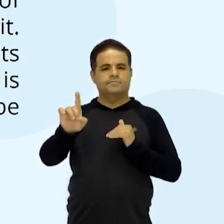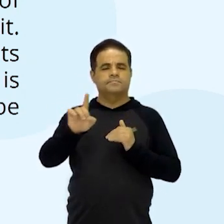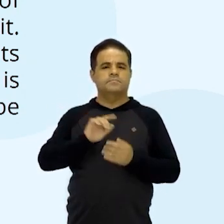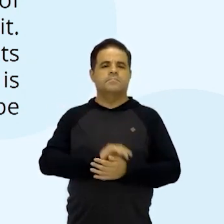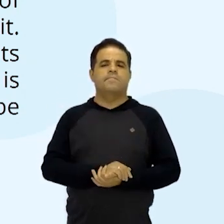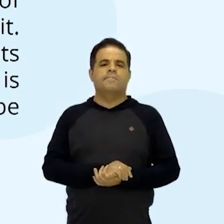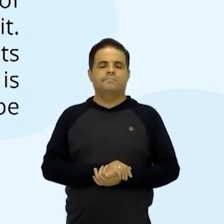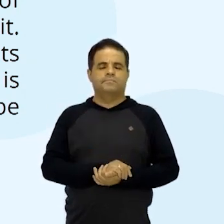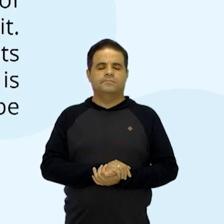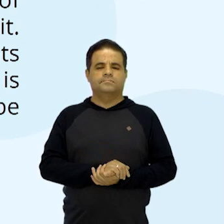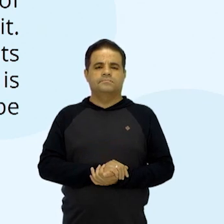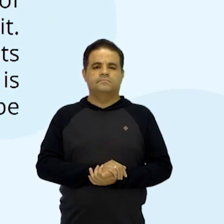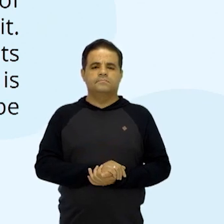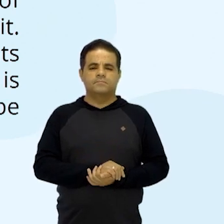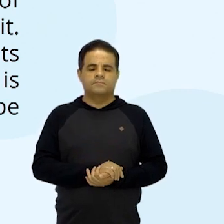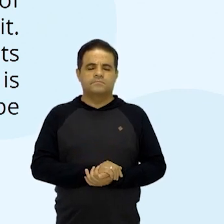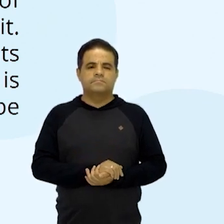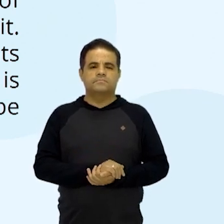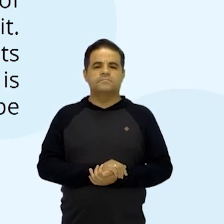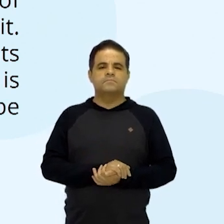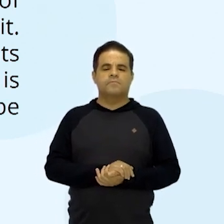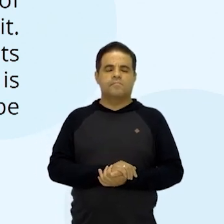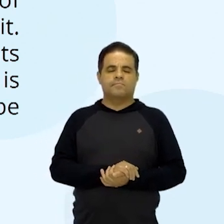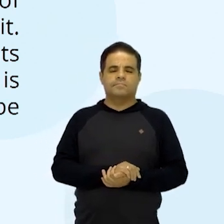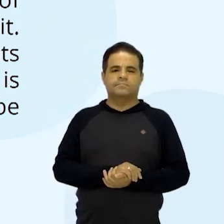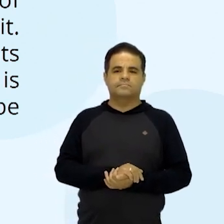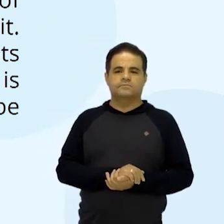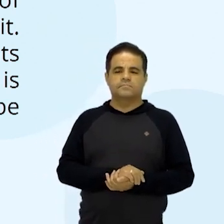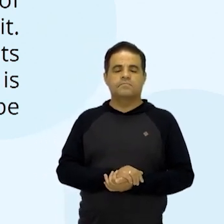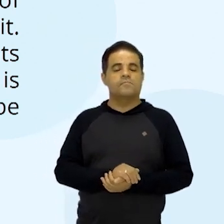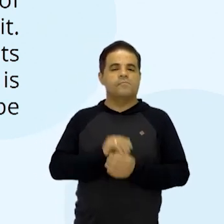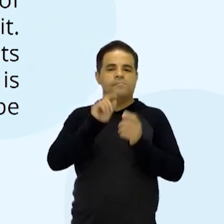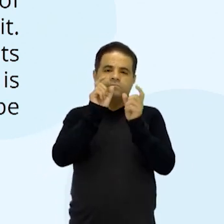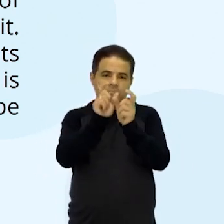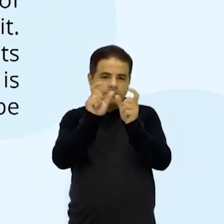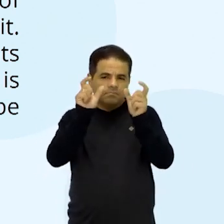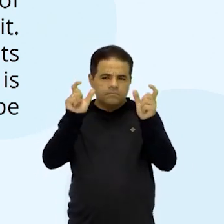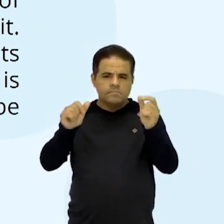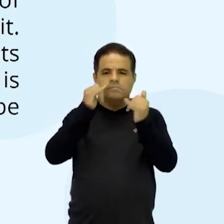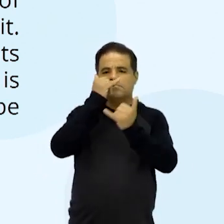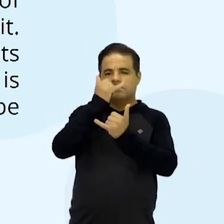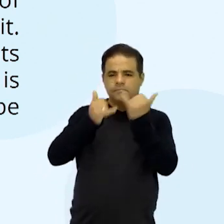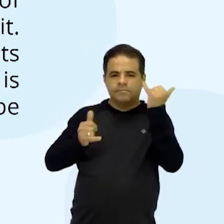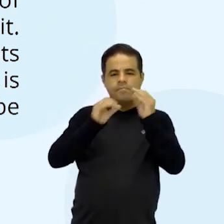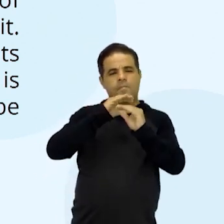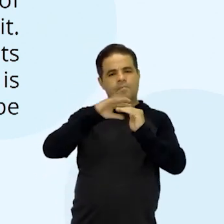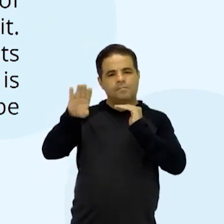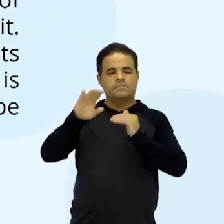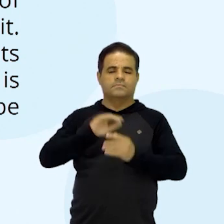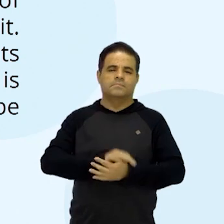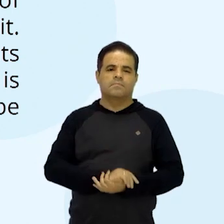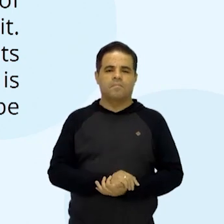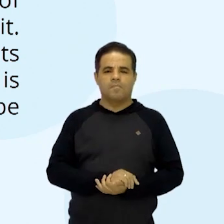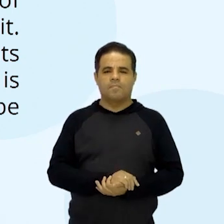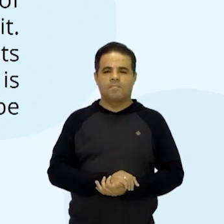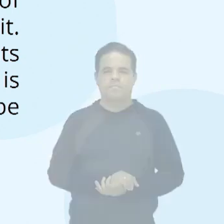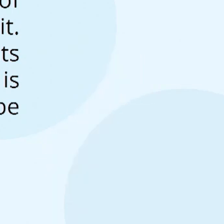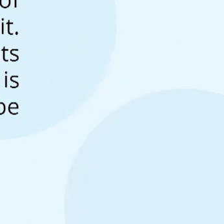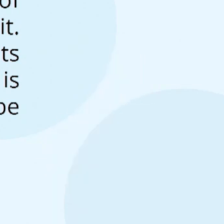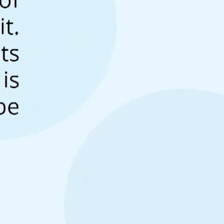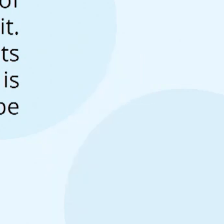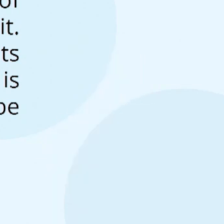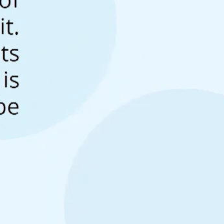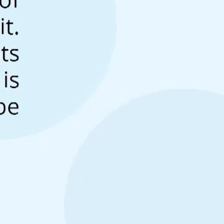there we go. One minute. Send the cognate words. Palavras cognatas. Óndem